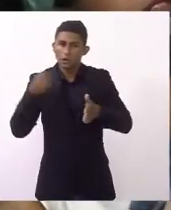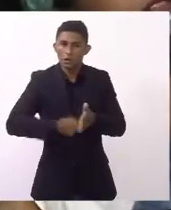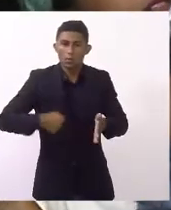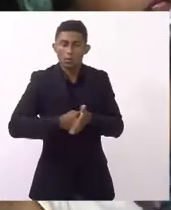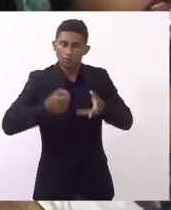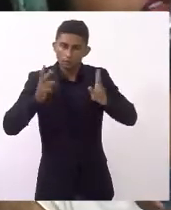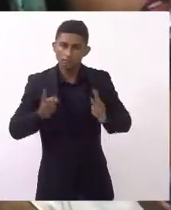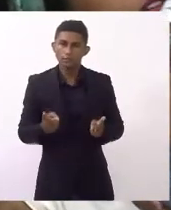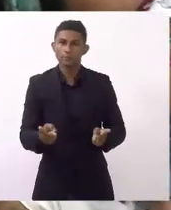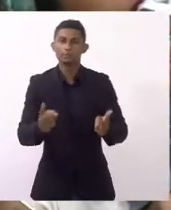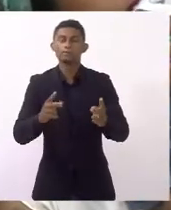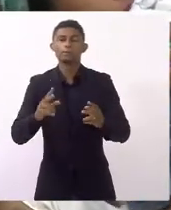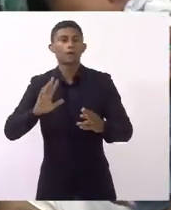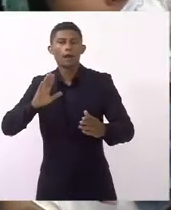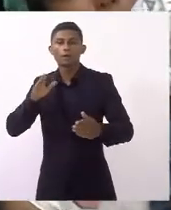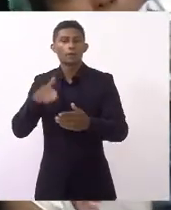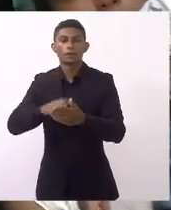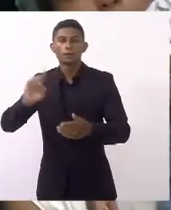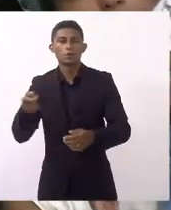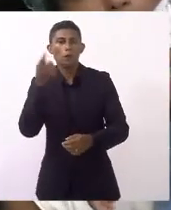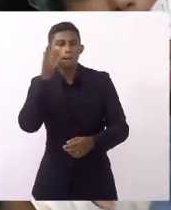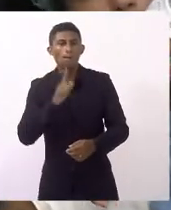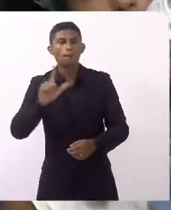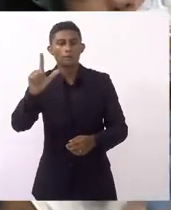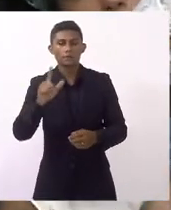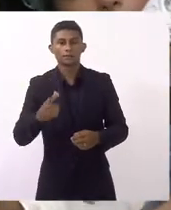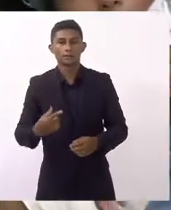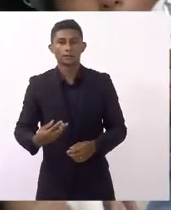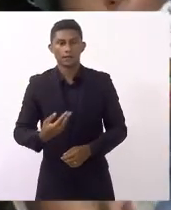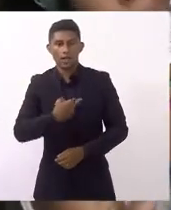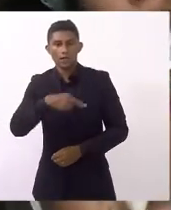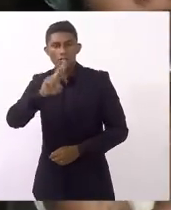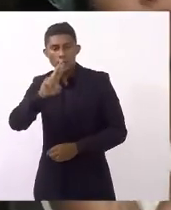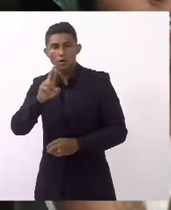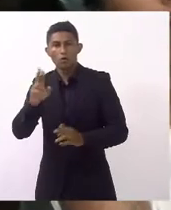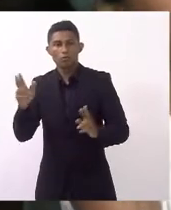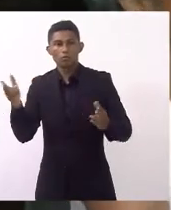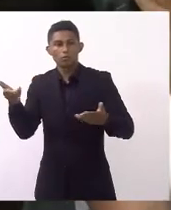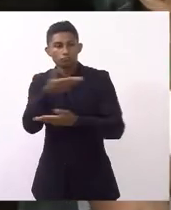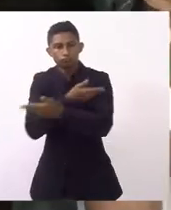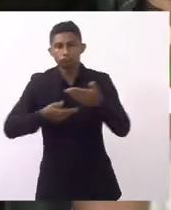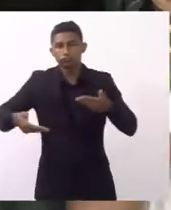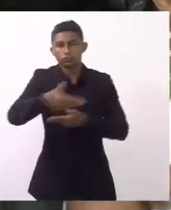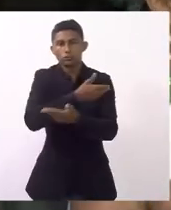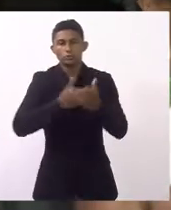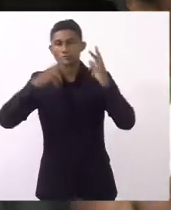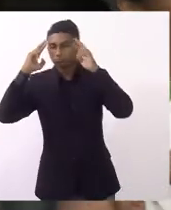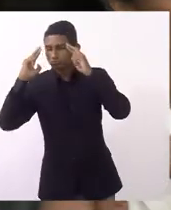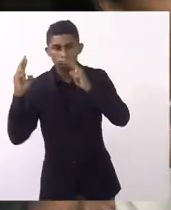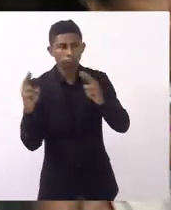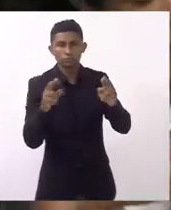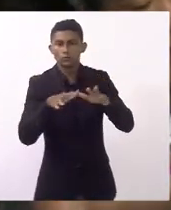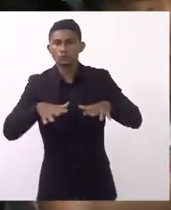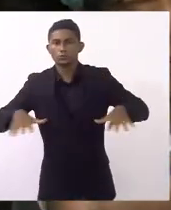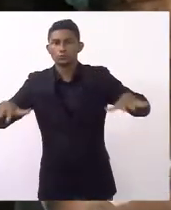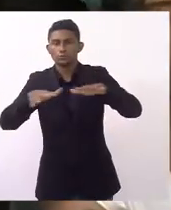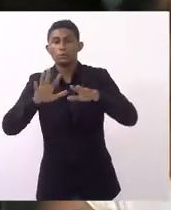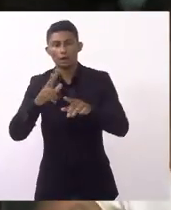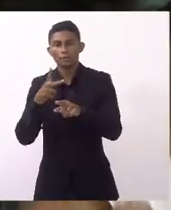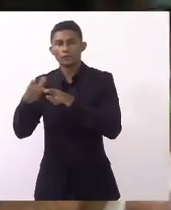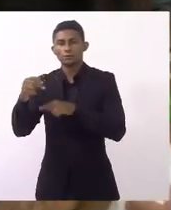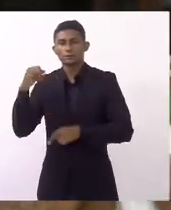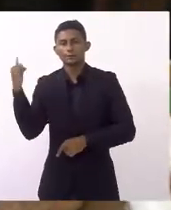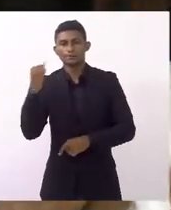até a gente conseguir de fato um convívio inter-religioso respeitoso no Brasil mas essas vitórias são muito importantes